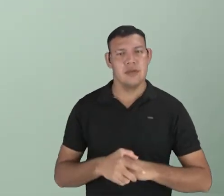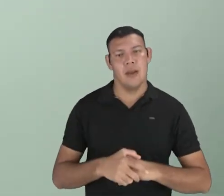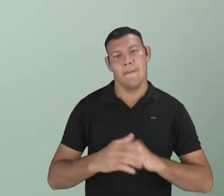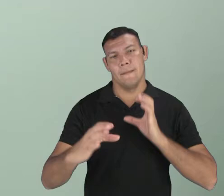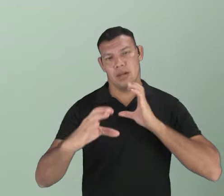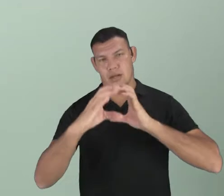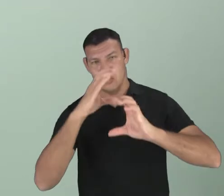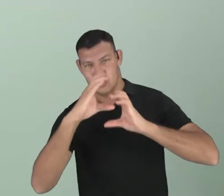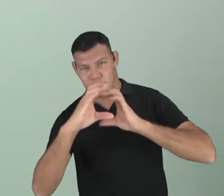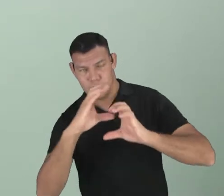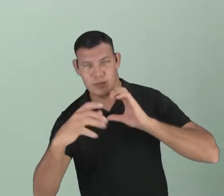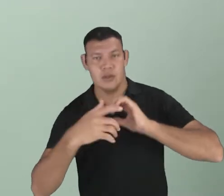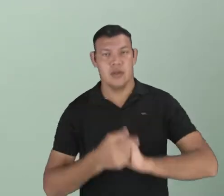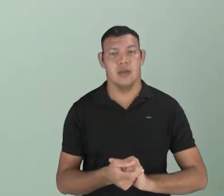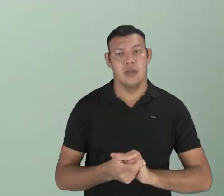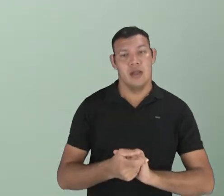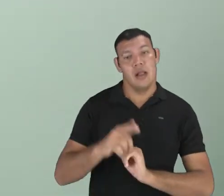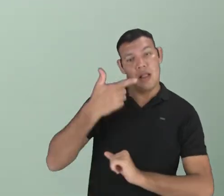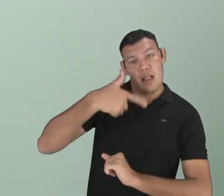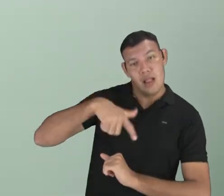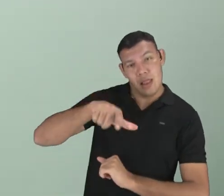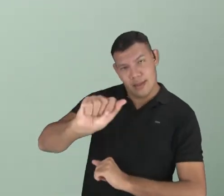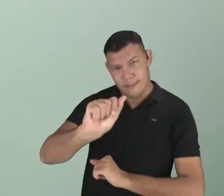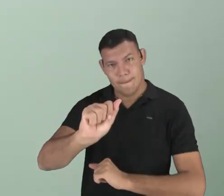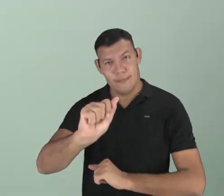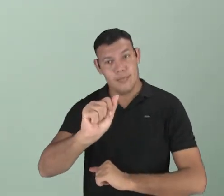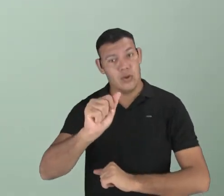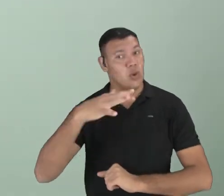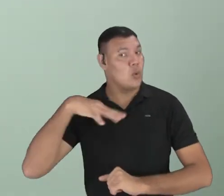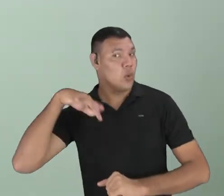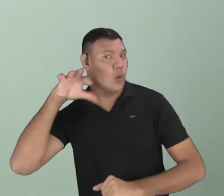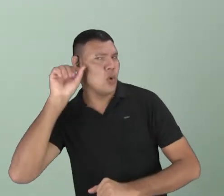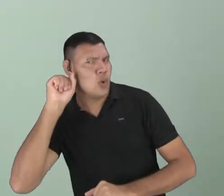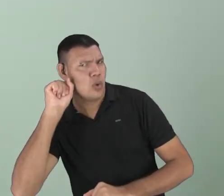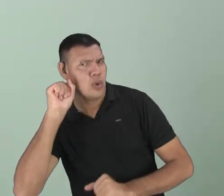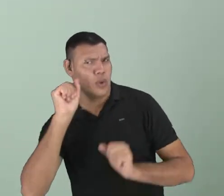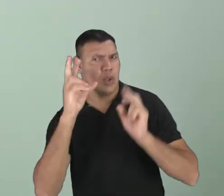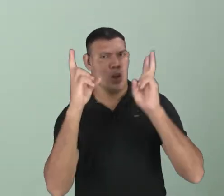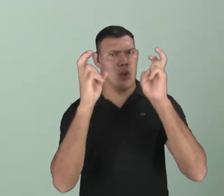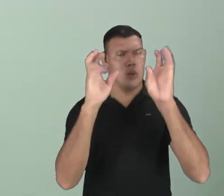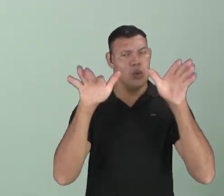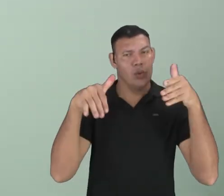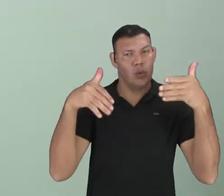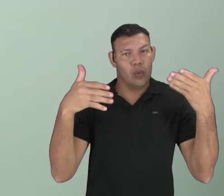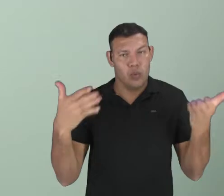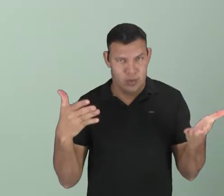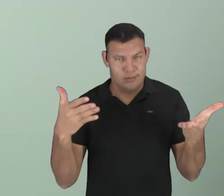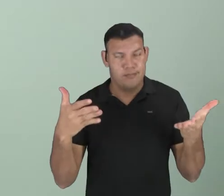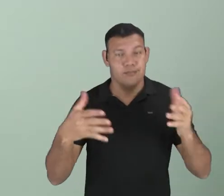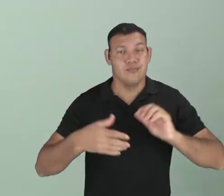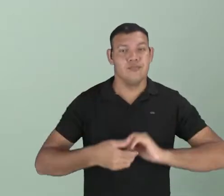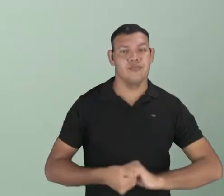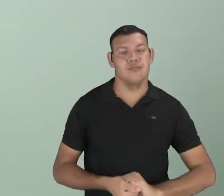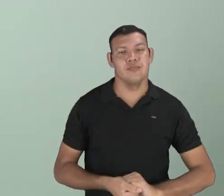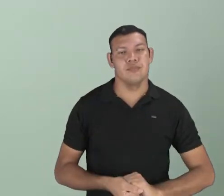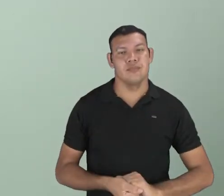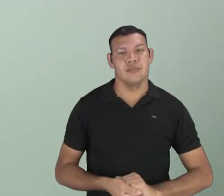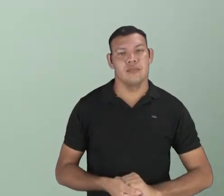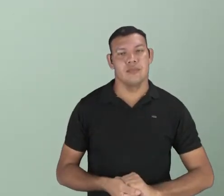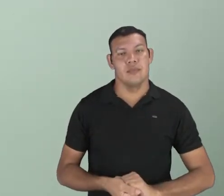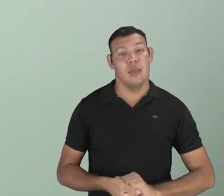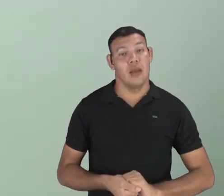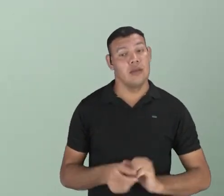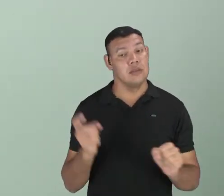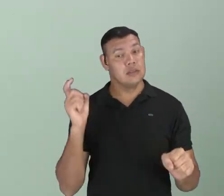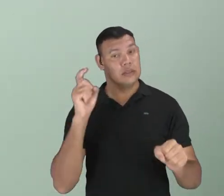canal, para o código, para o receptor, para o assunto do texto? Qual é a minha intenção? Então,